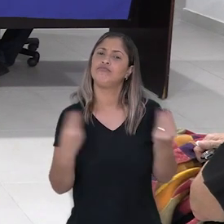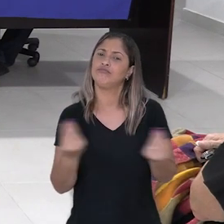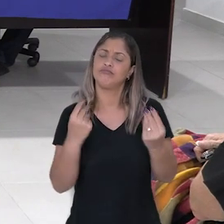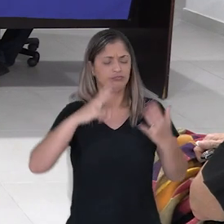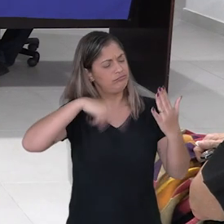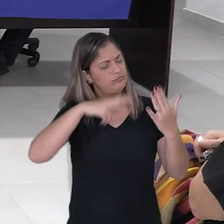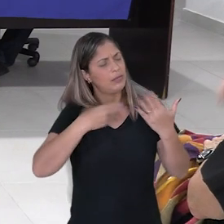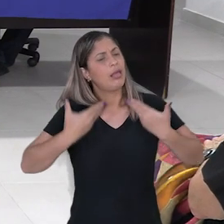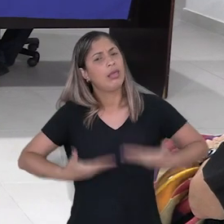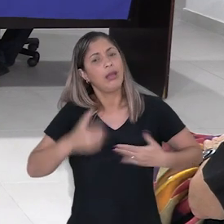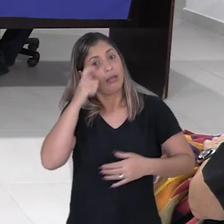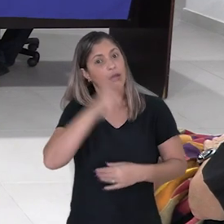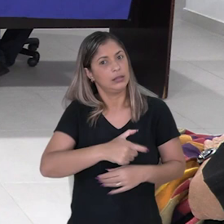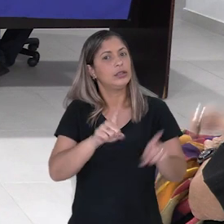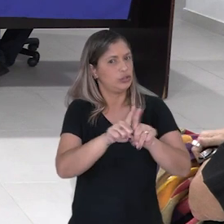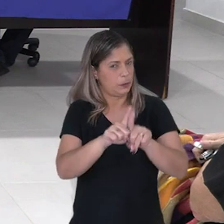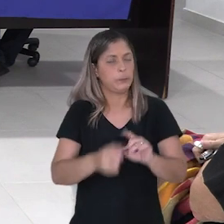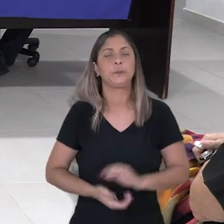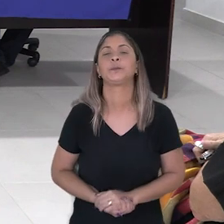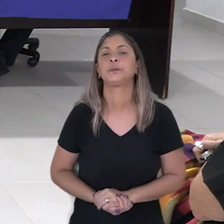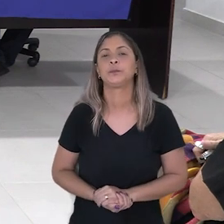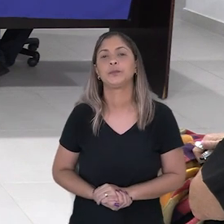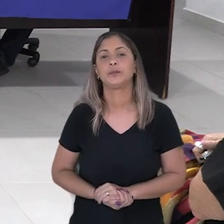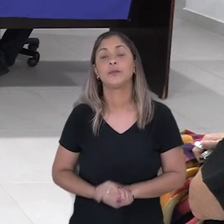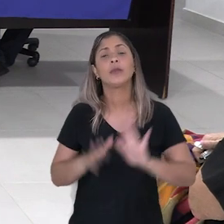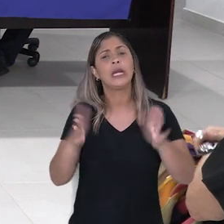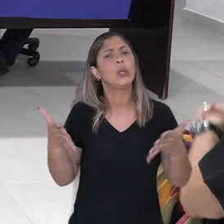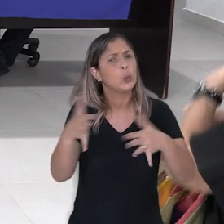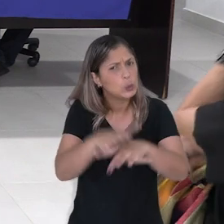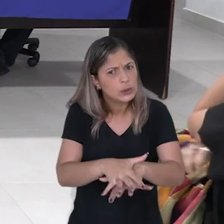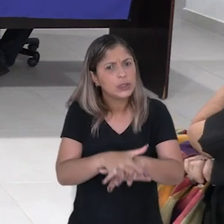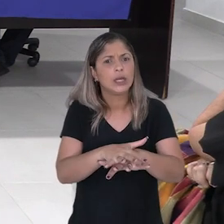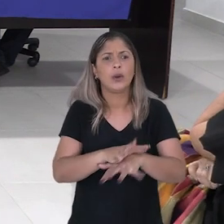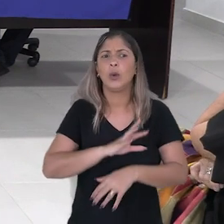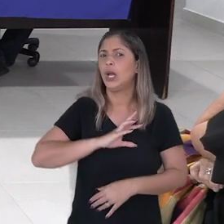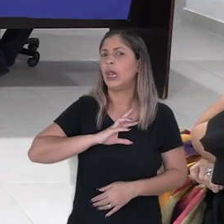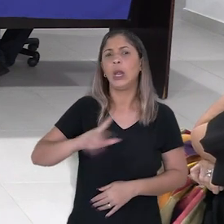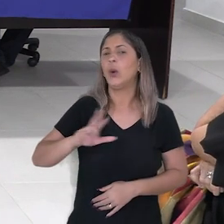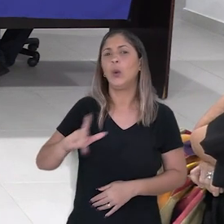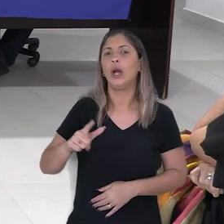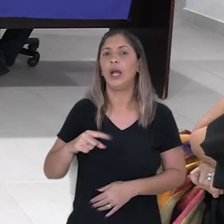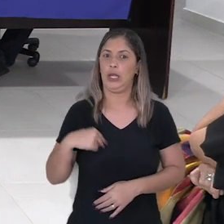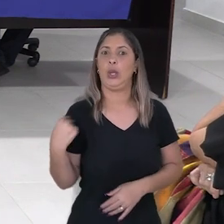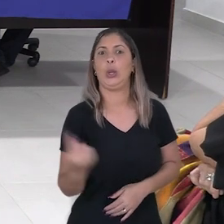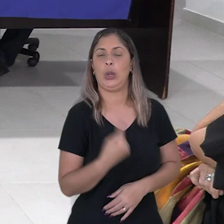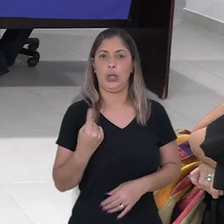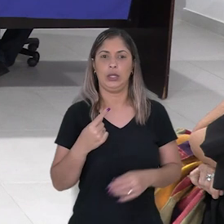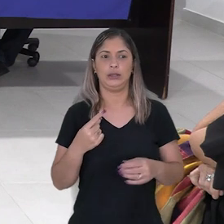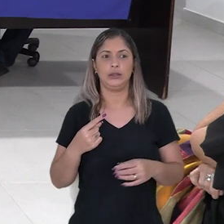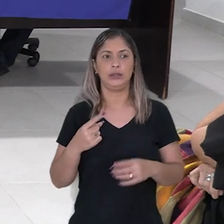fluido de ler e bastante interessante, né? A inclusão, ela não é apenas sobre a gente criar